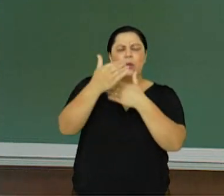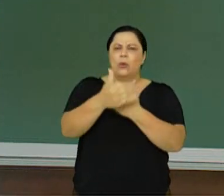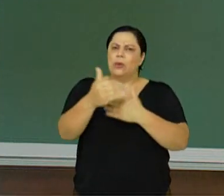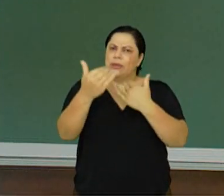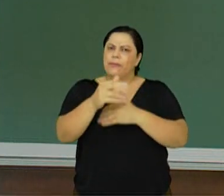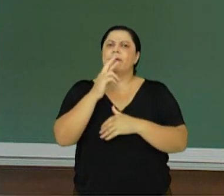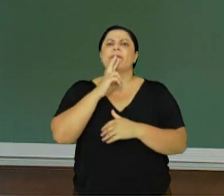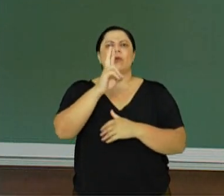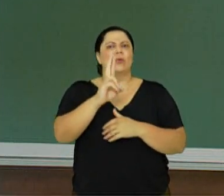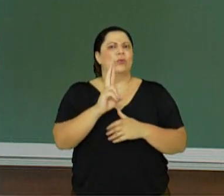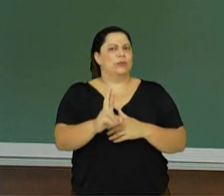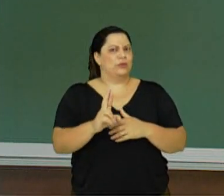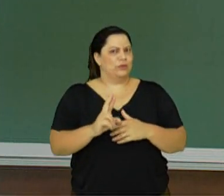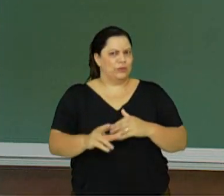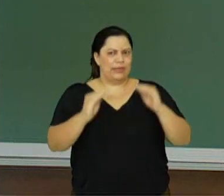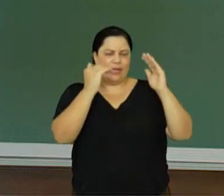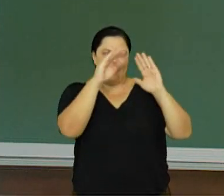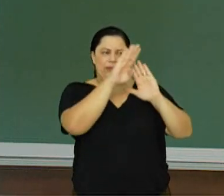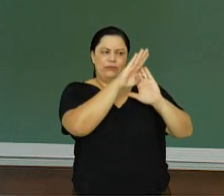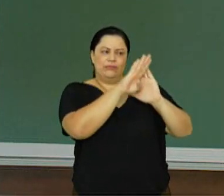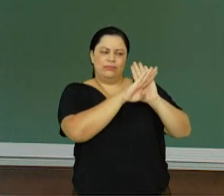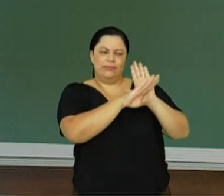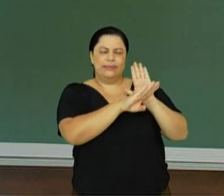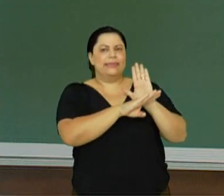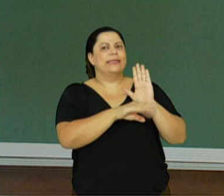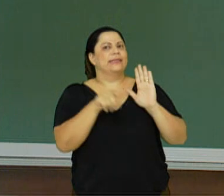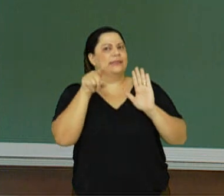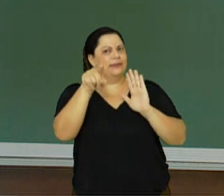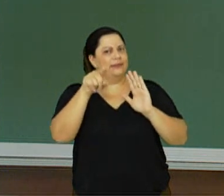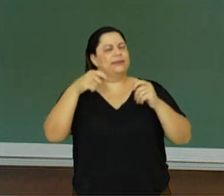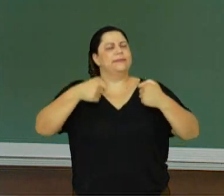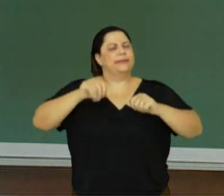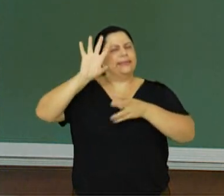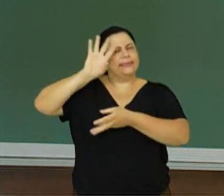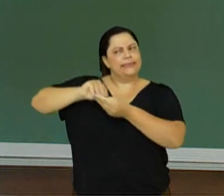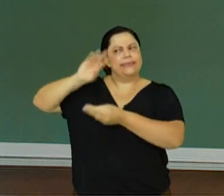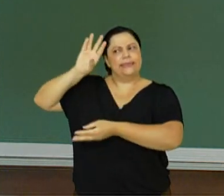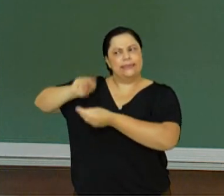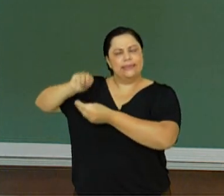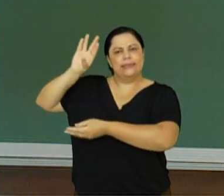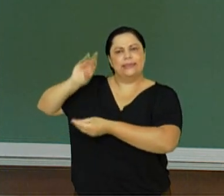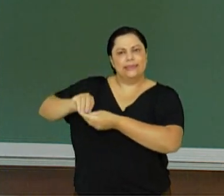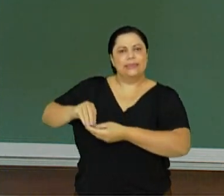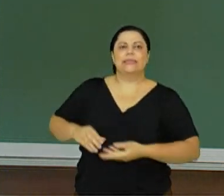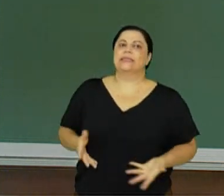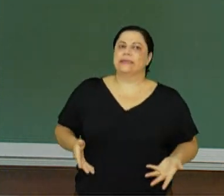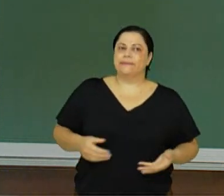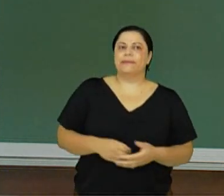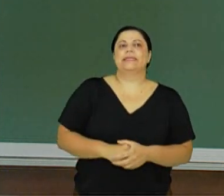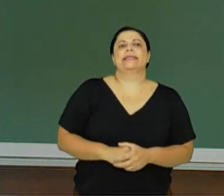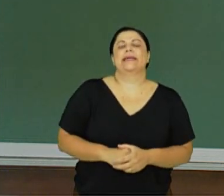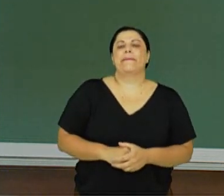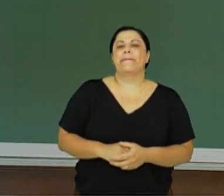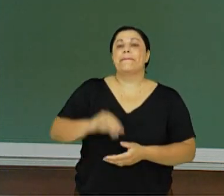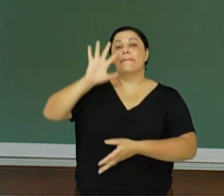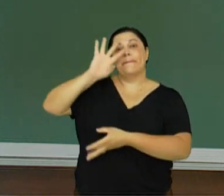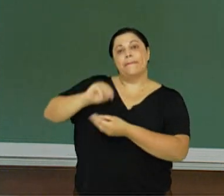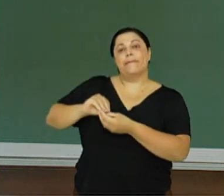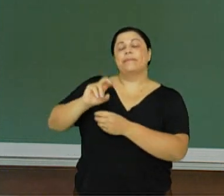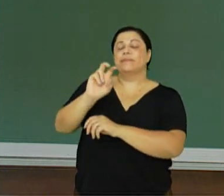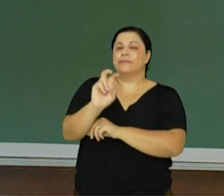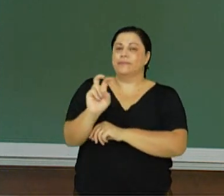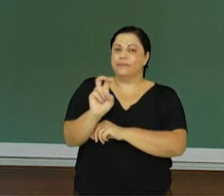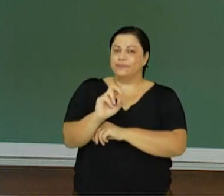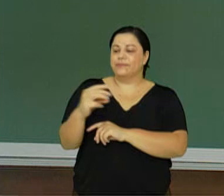o resultado dessa maneira. A gente vai ter que simplificar a questão. Então, fazendo a simplificação por 5